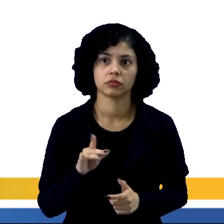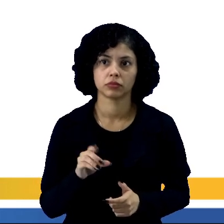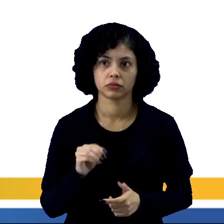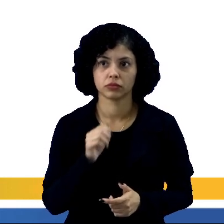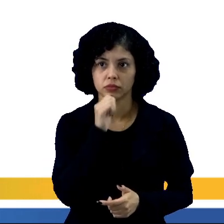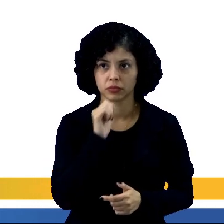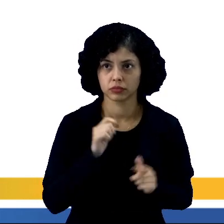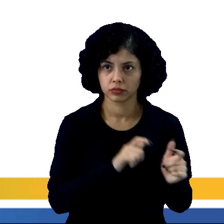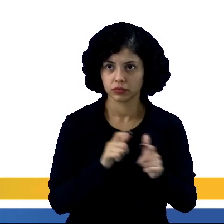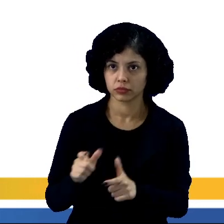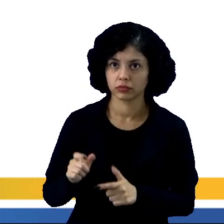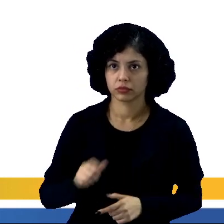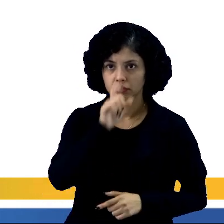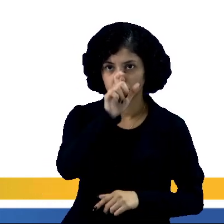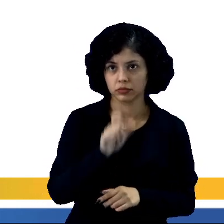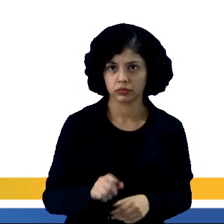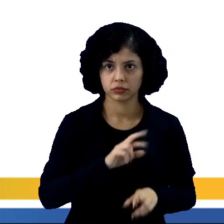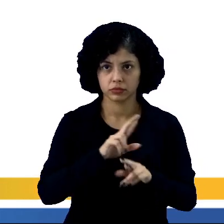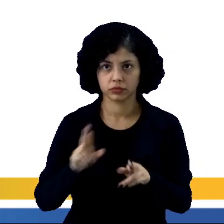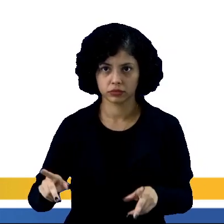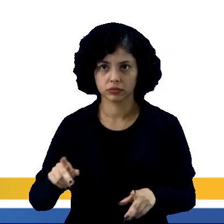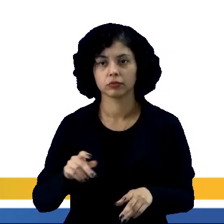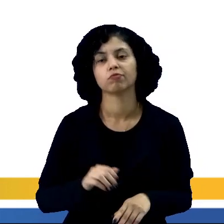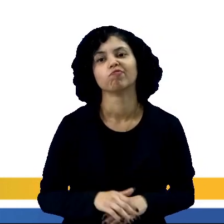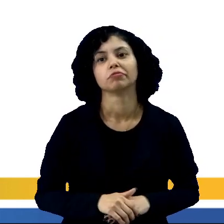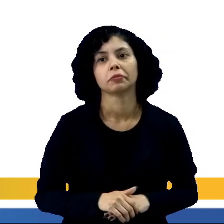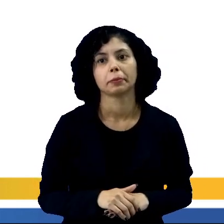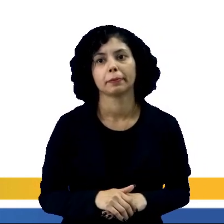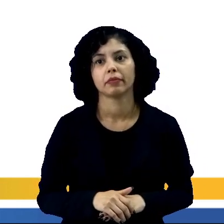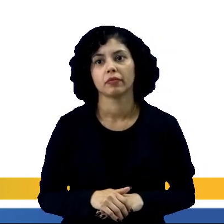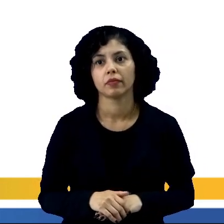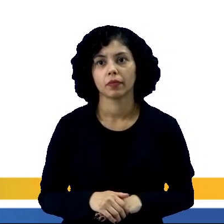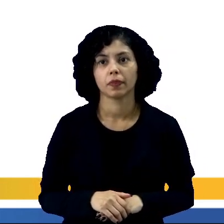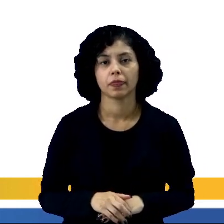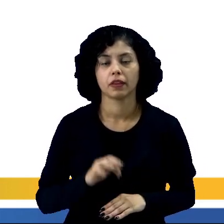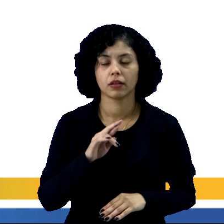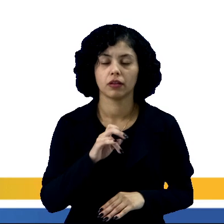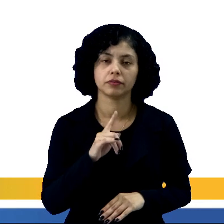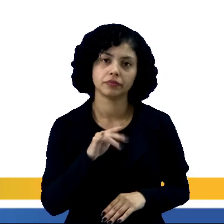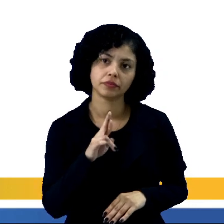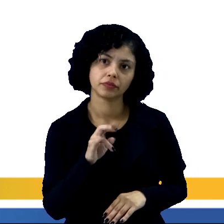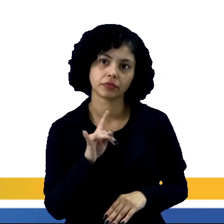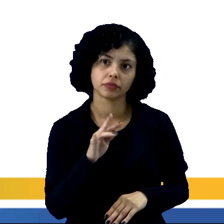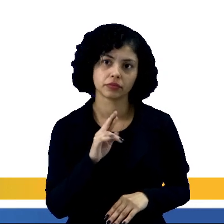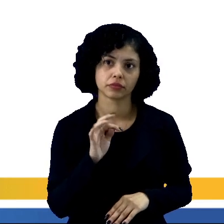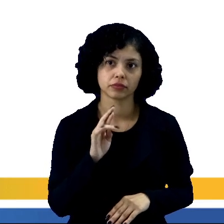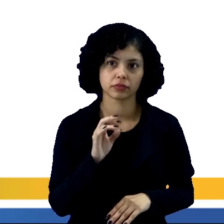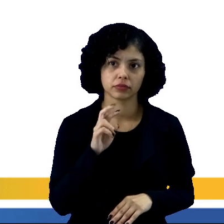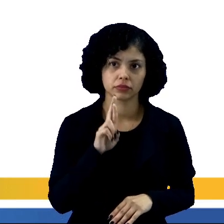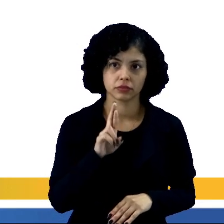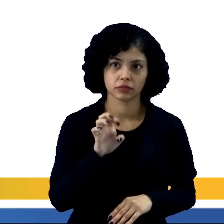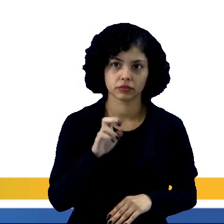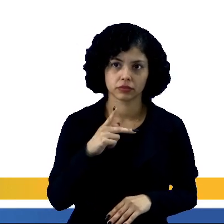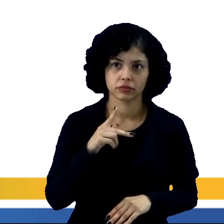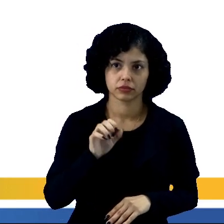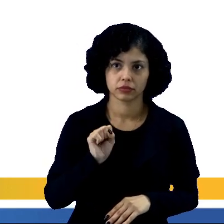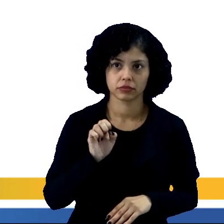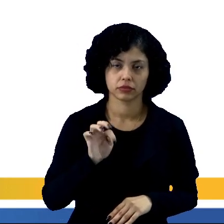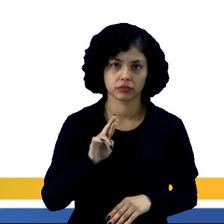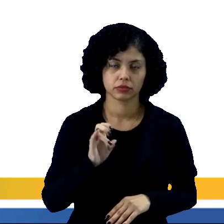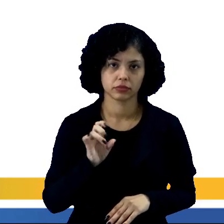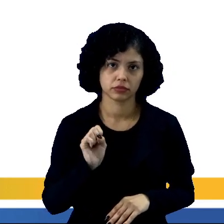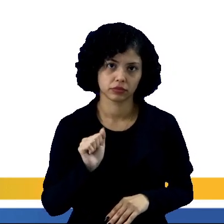espaço alúdido, lugares referenciados diretamente, né? Diferentes dos personagens,